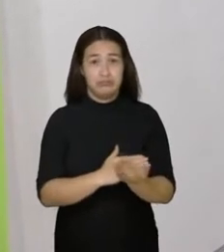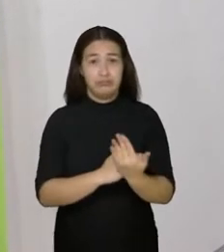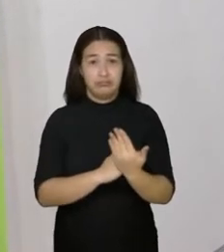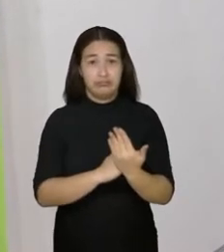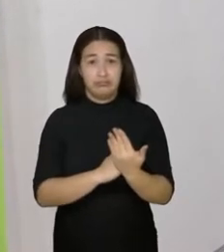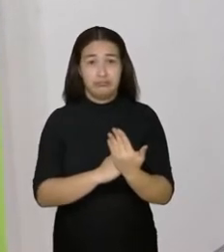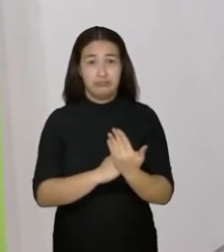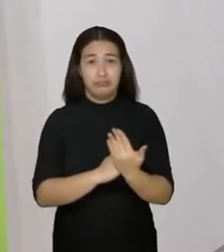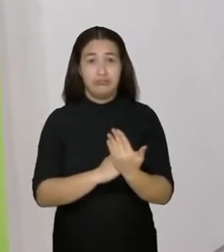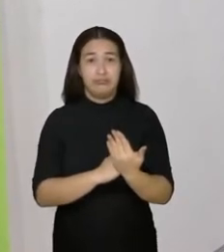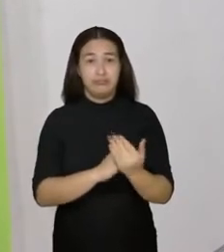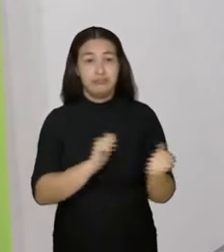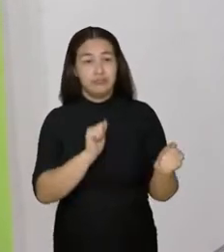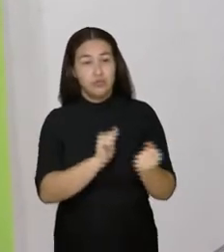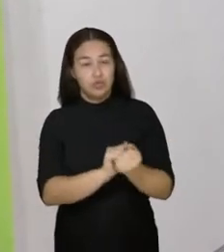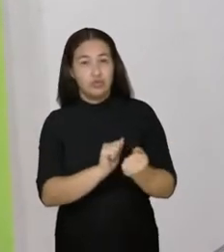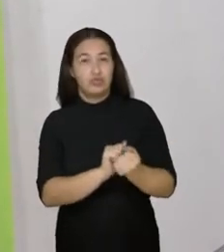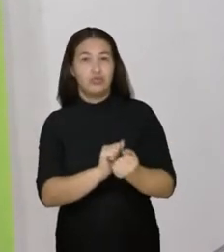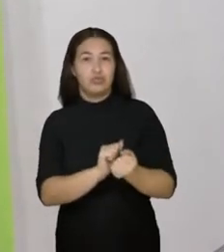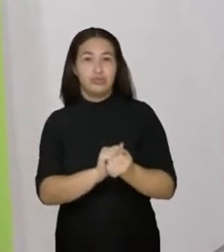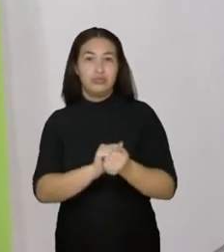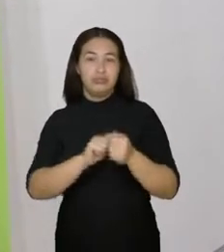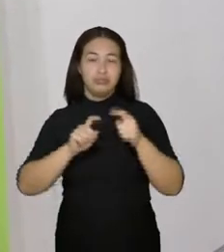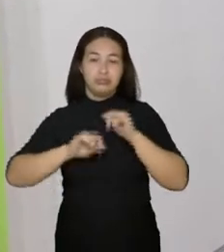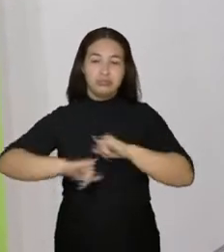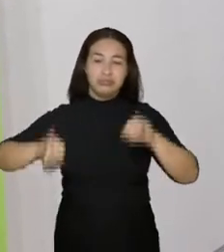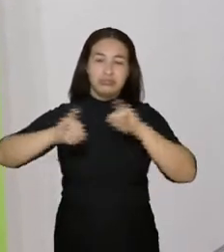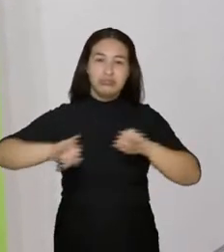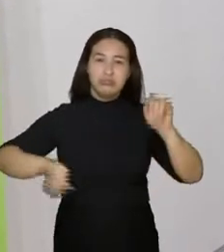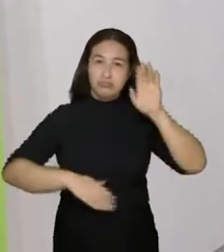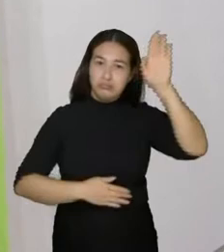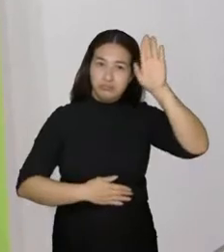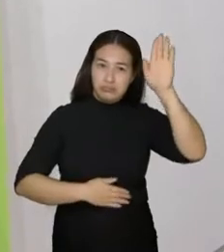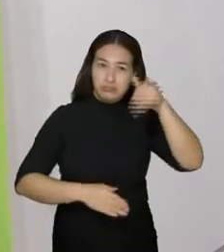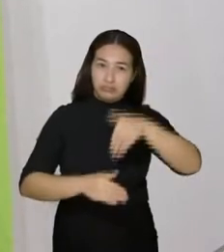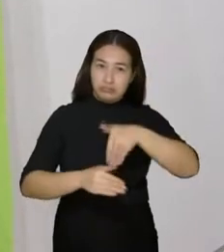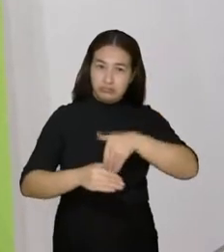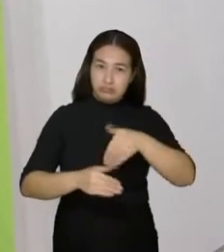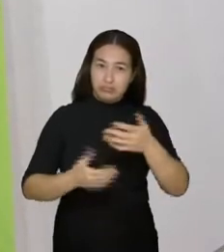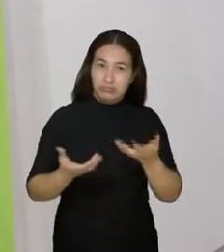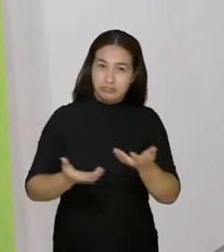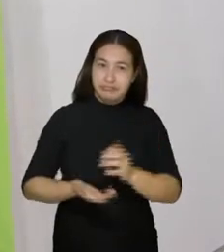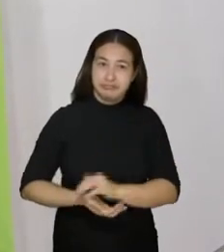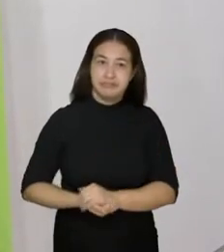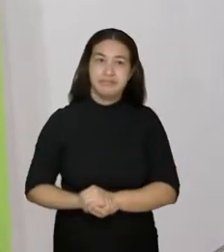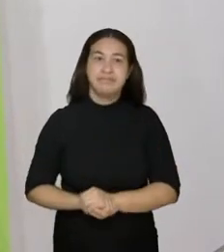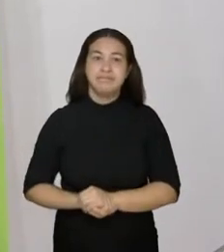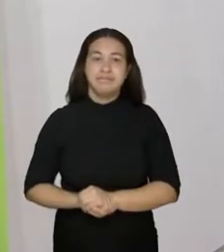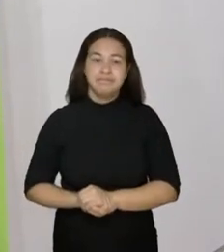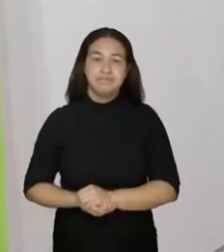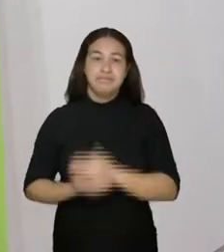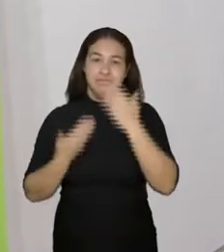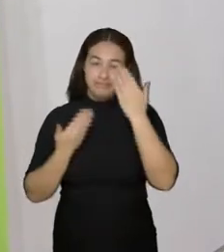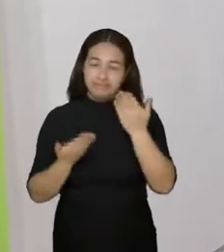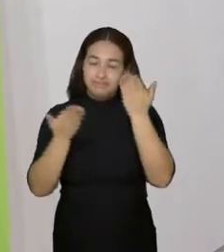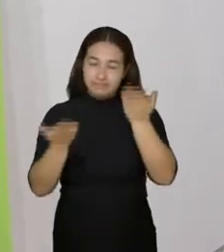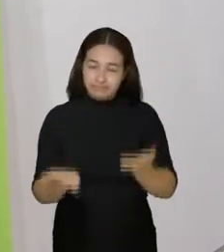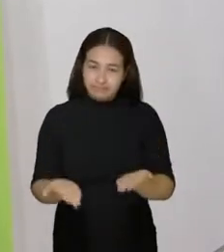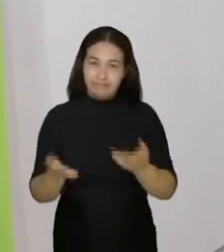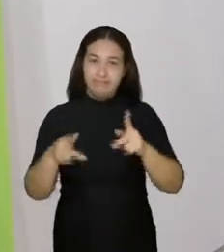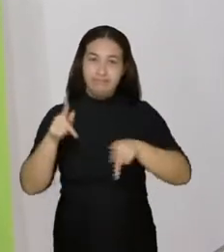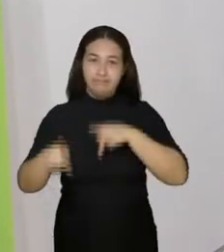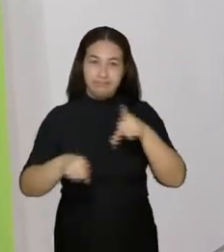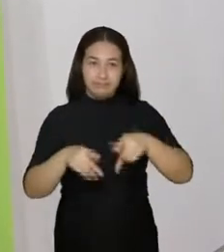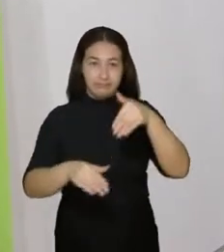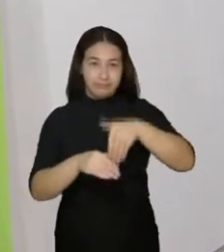coordenação dessa campanha mas agradecia de forma muito afetuosa aos eleitores foram